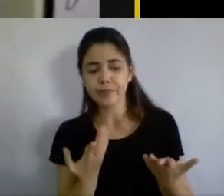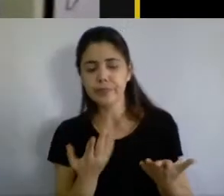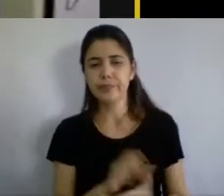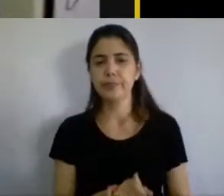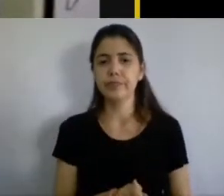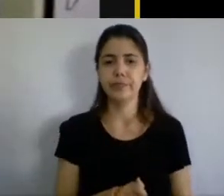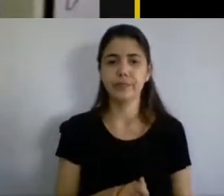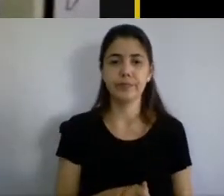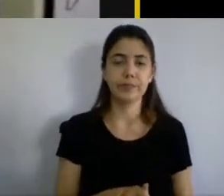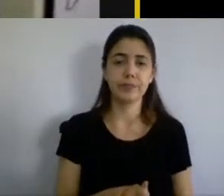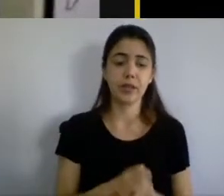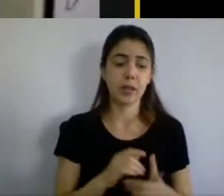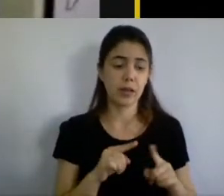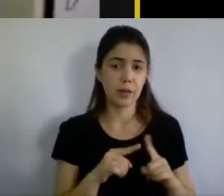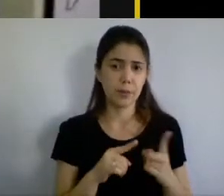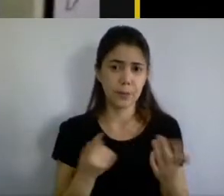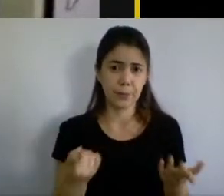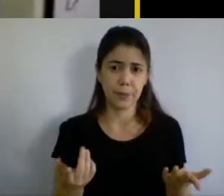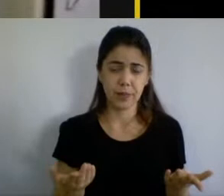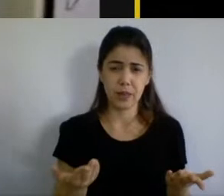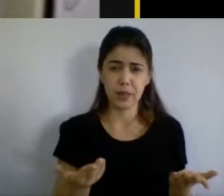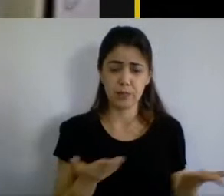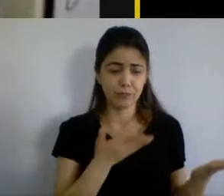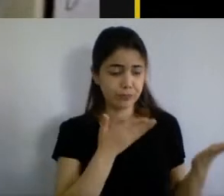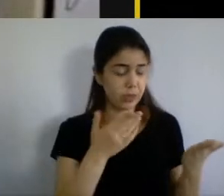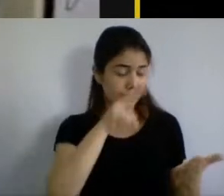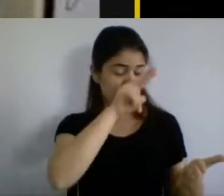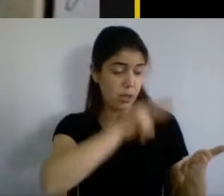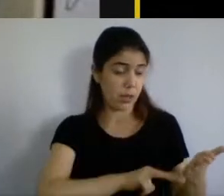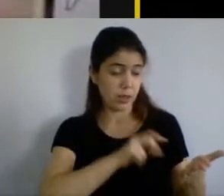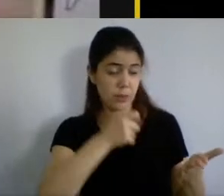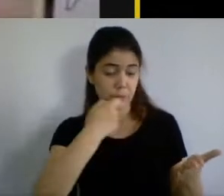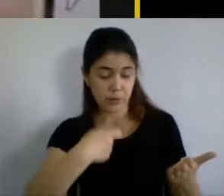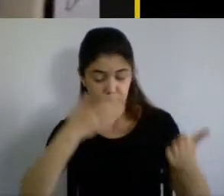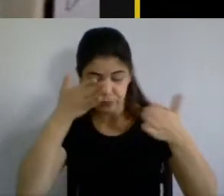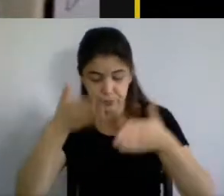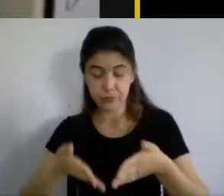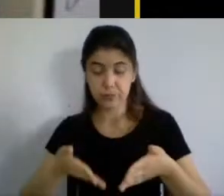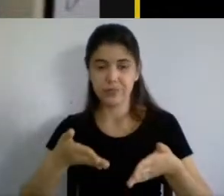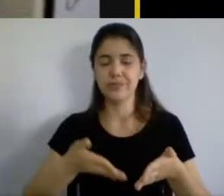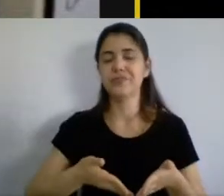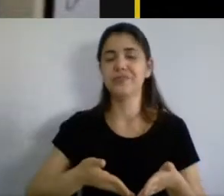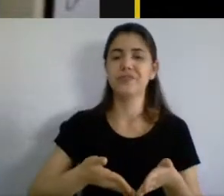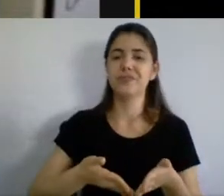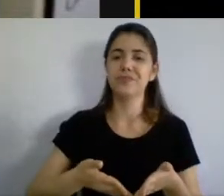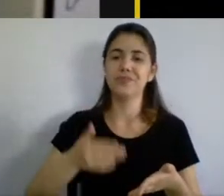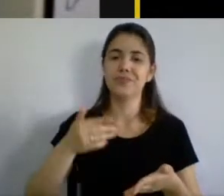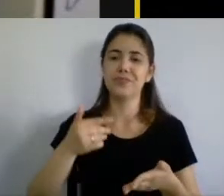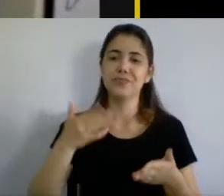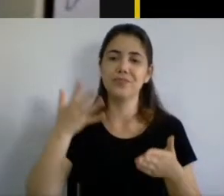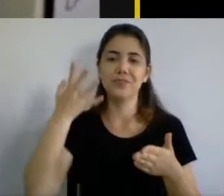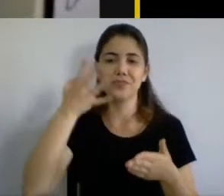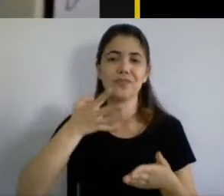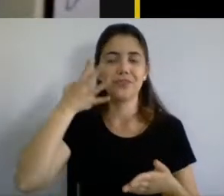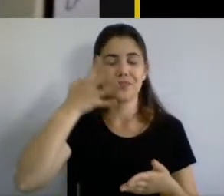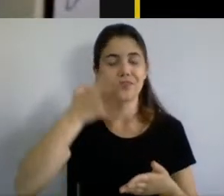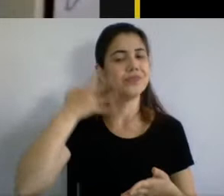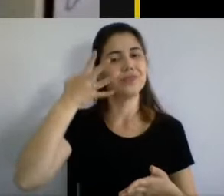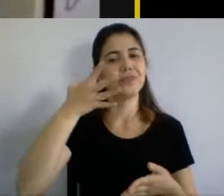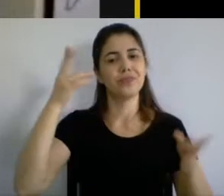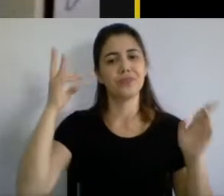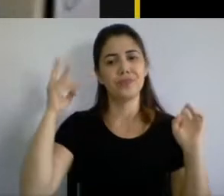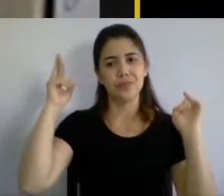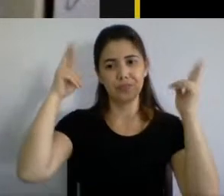caí justamente no discurso grego epidítico ou demonstrativo latino. E eu caí, então, em